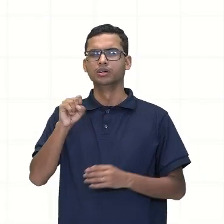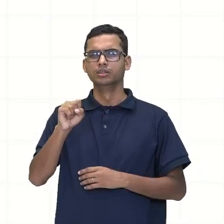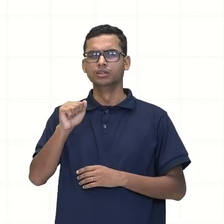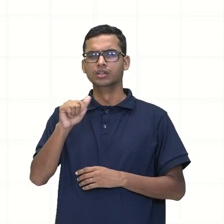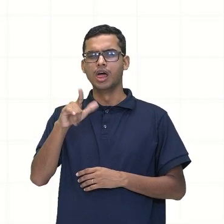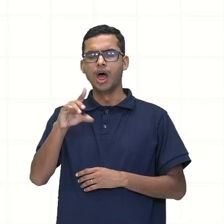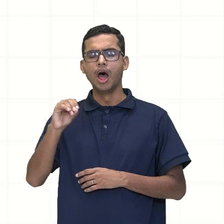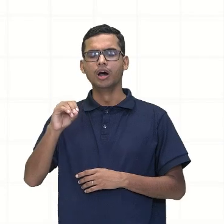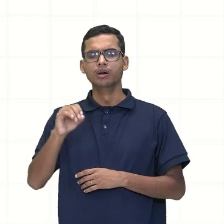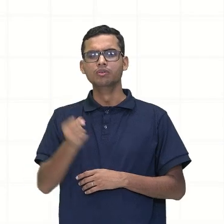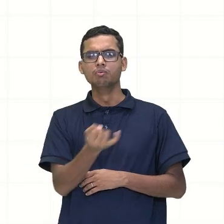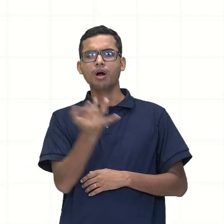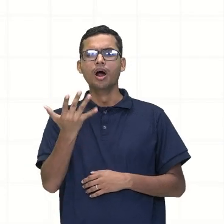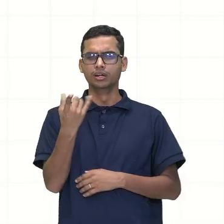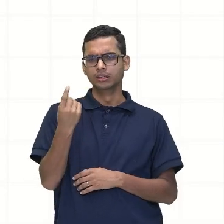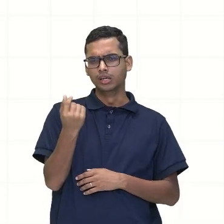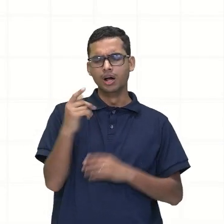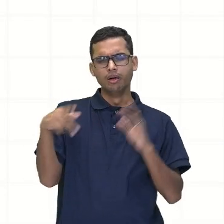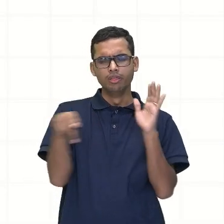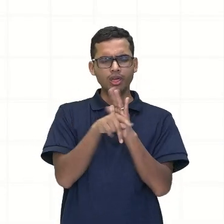Ele está aqui com um saldo de